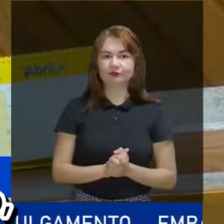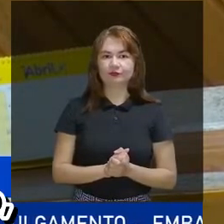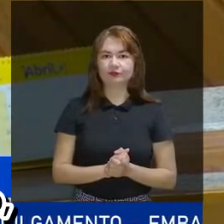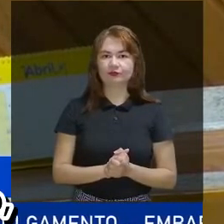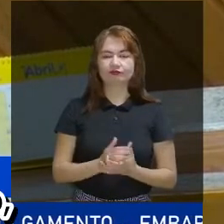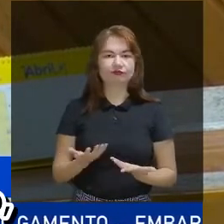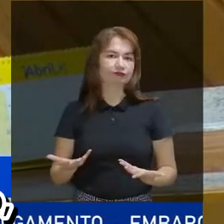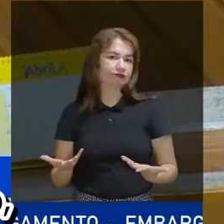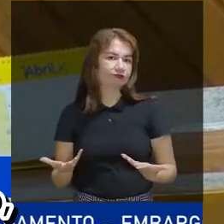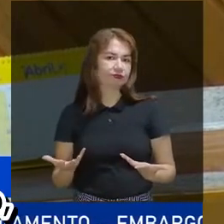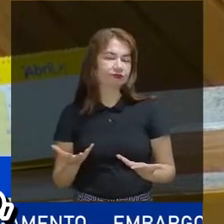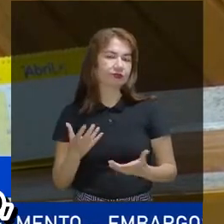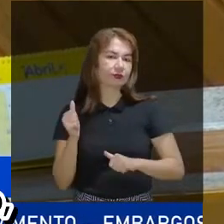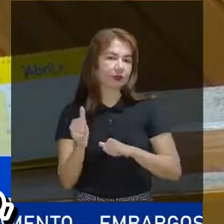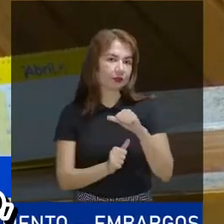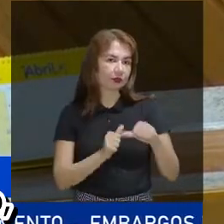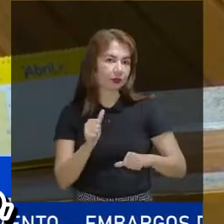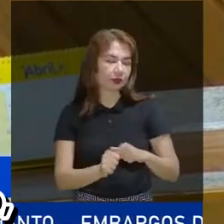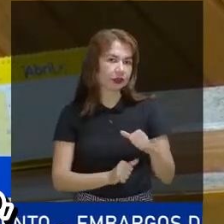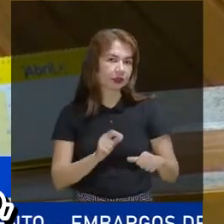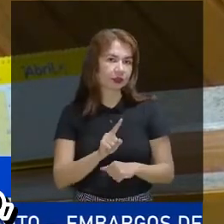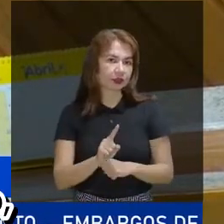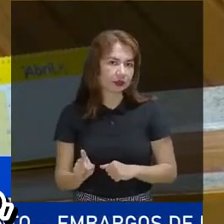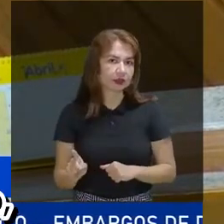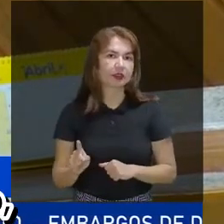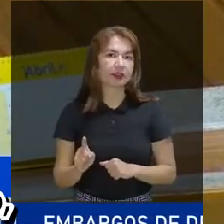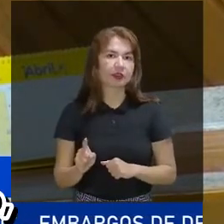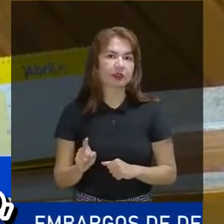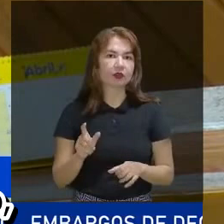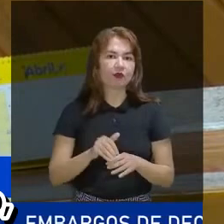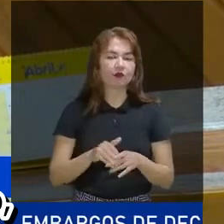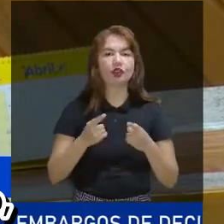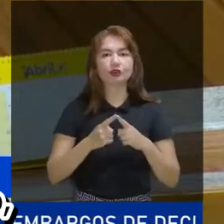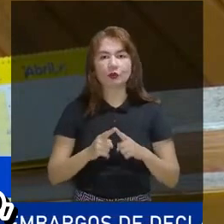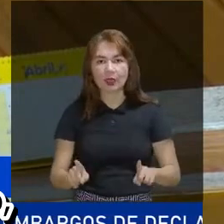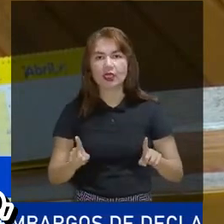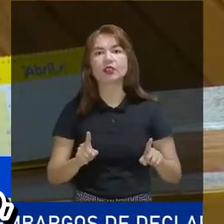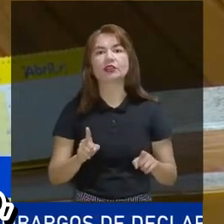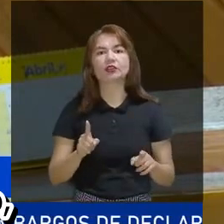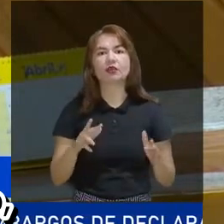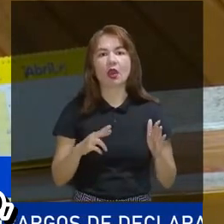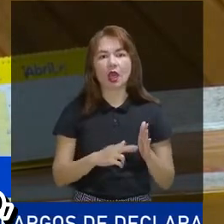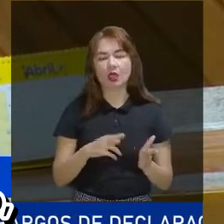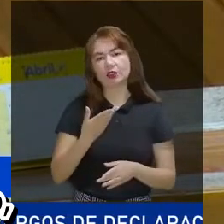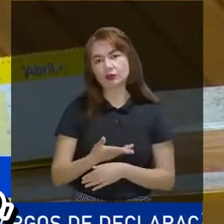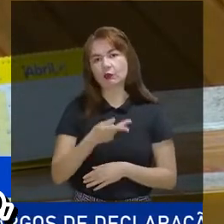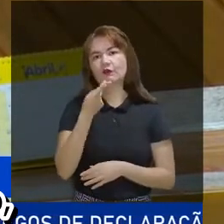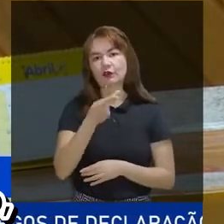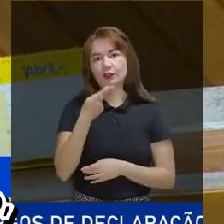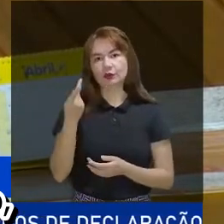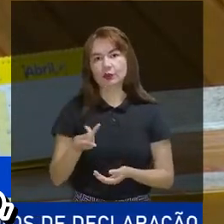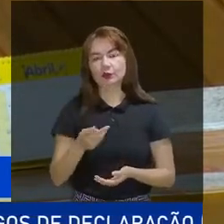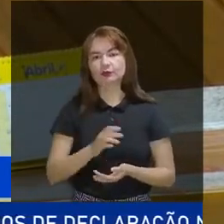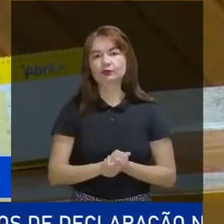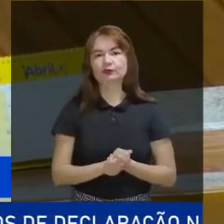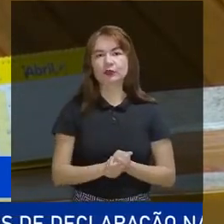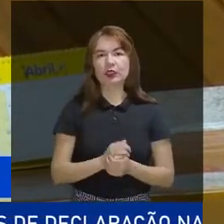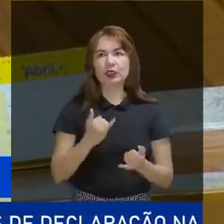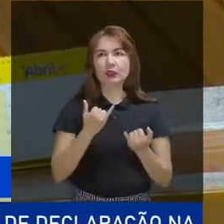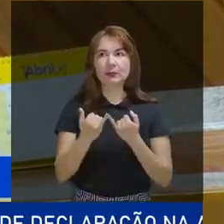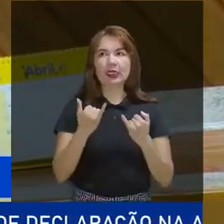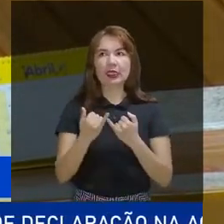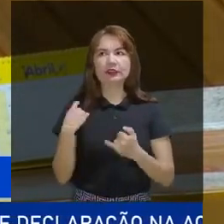não no sentido de fazer uma mudança propriamente no voto, mas pelo que o relator disse, parece que a gente